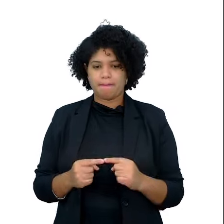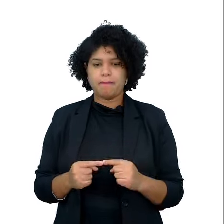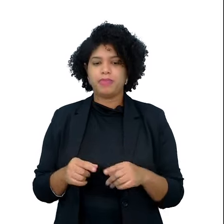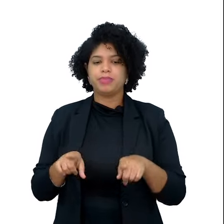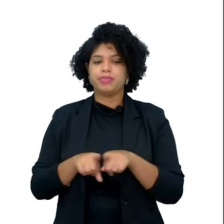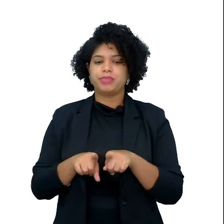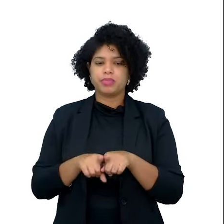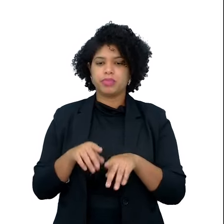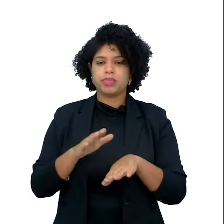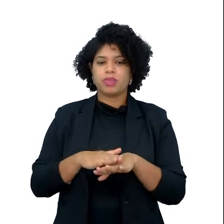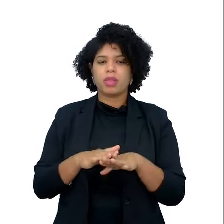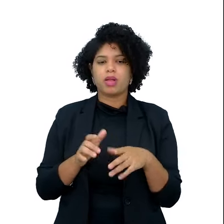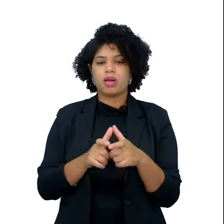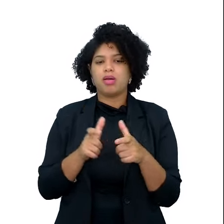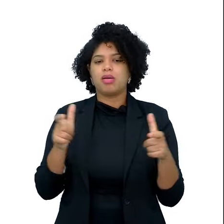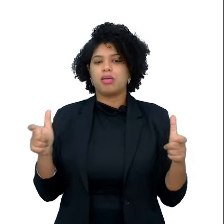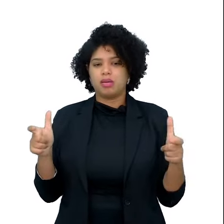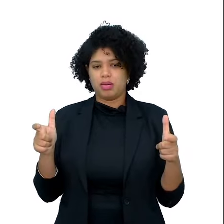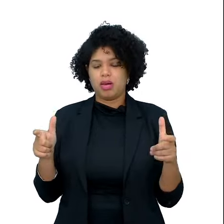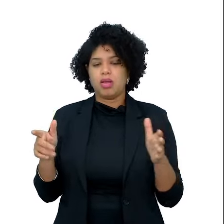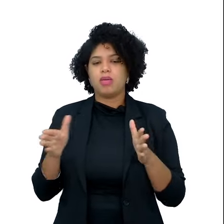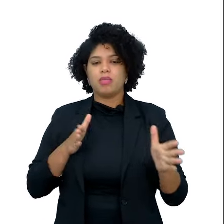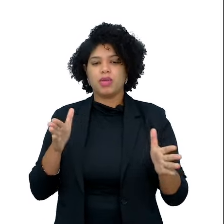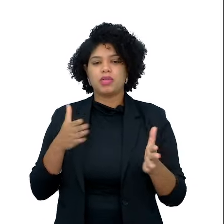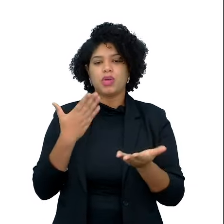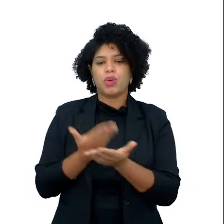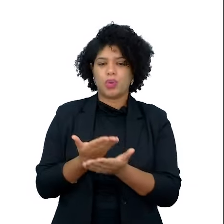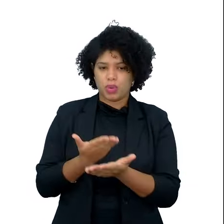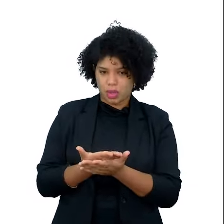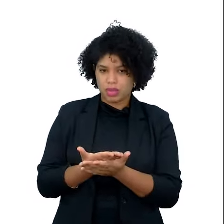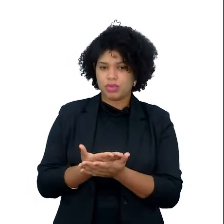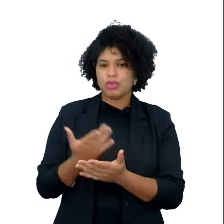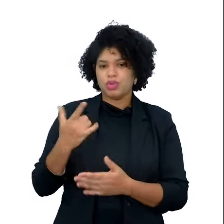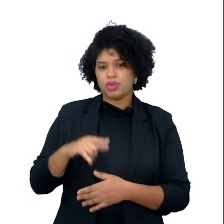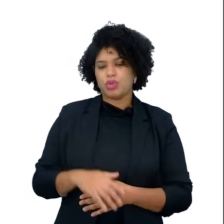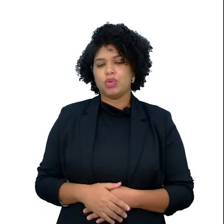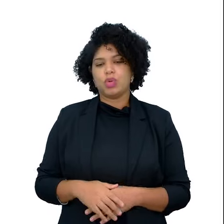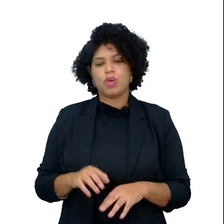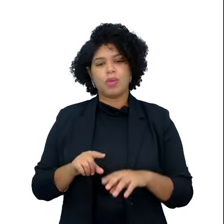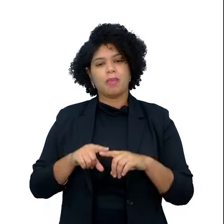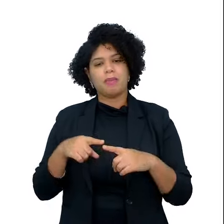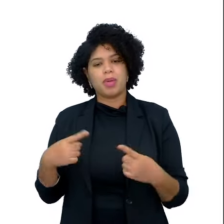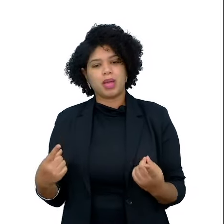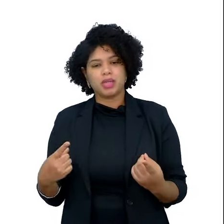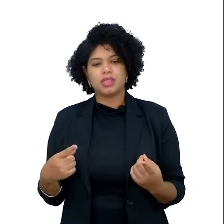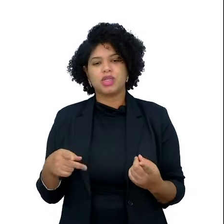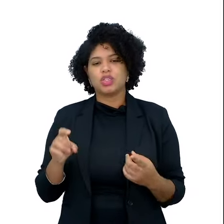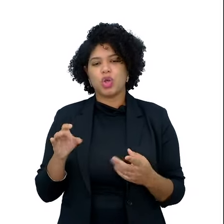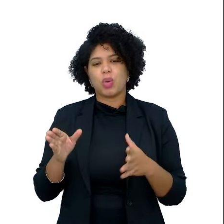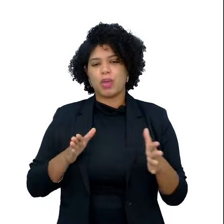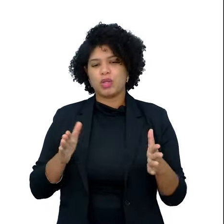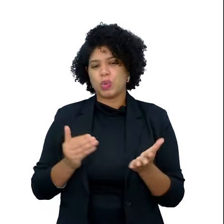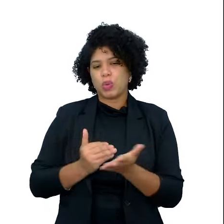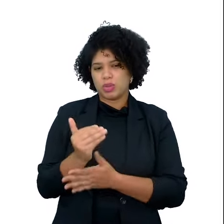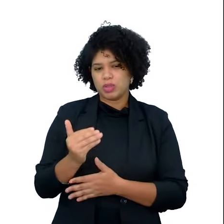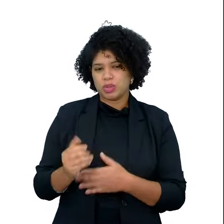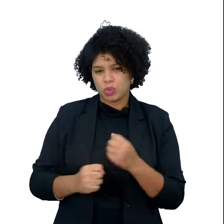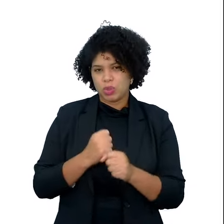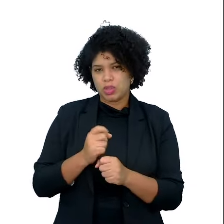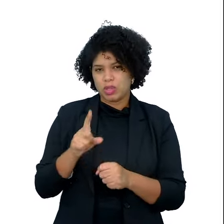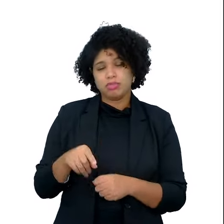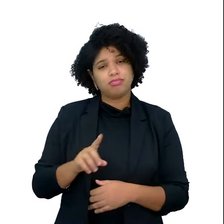também aberta, né, durante as nossas aulas, a todo momento, não necessariamente naquele período inicial do ano. E